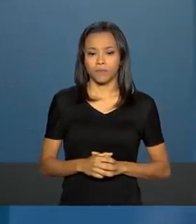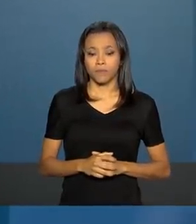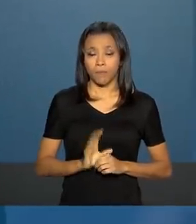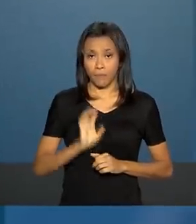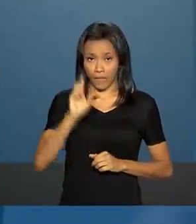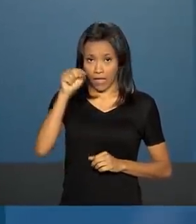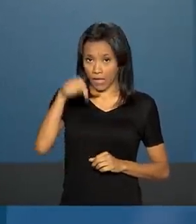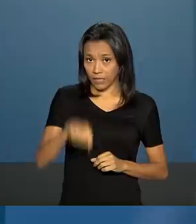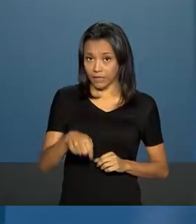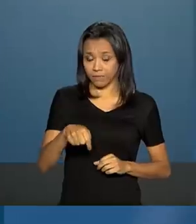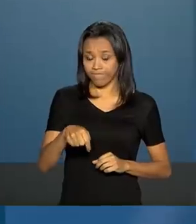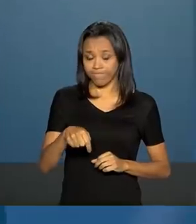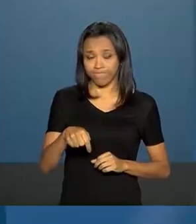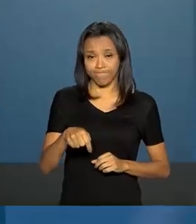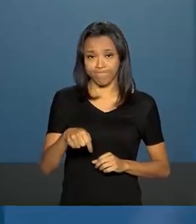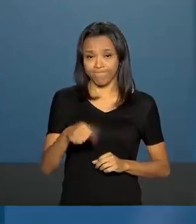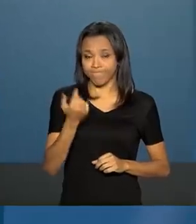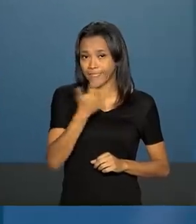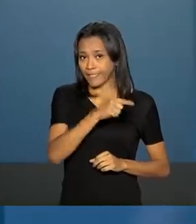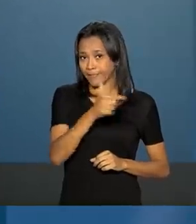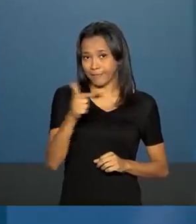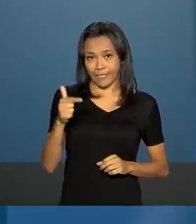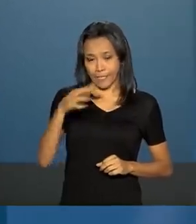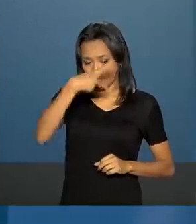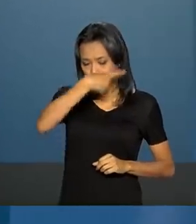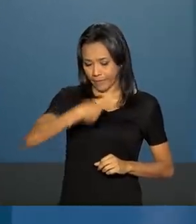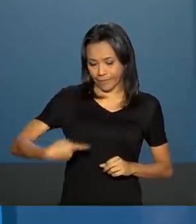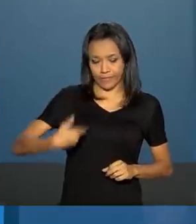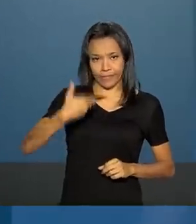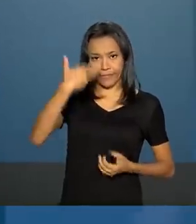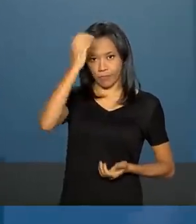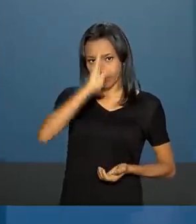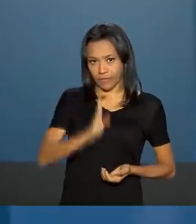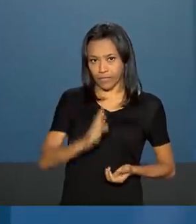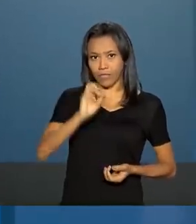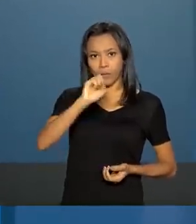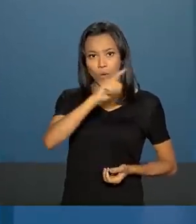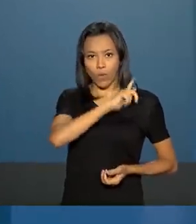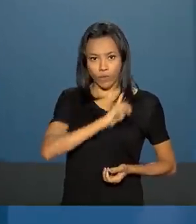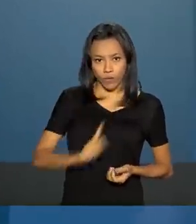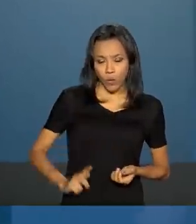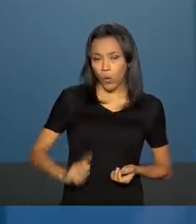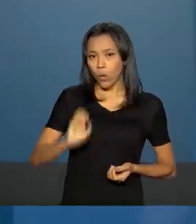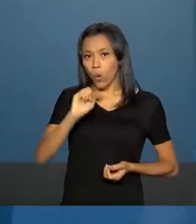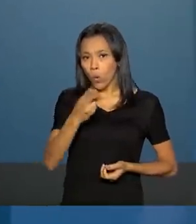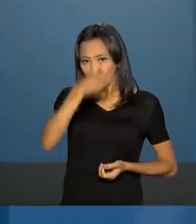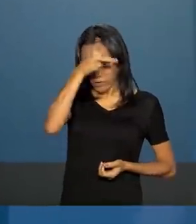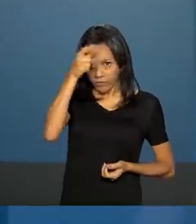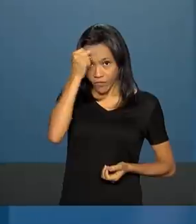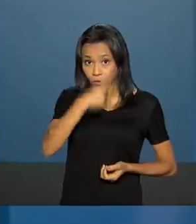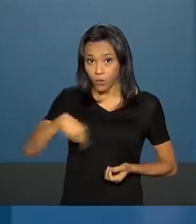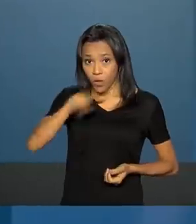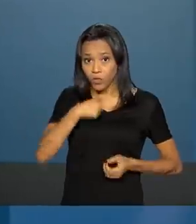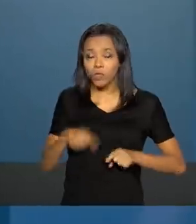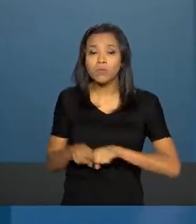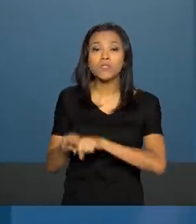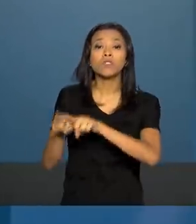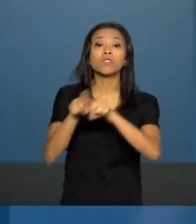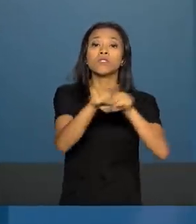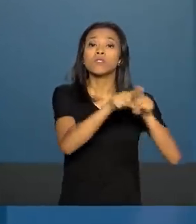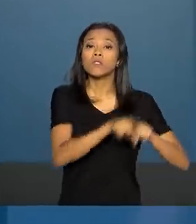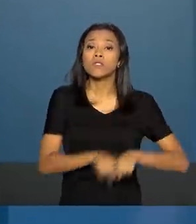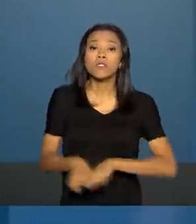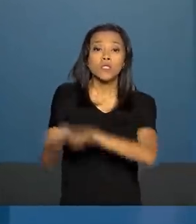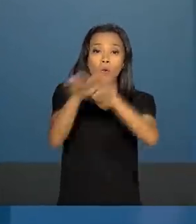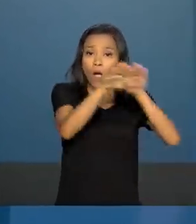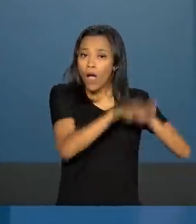Aqui não existe presidente da República, governador ou prefeito. Somos todos iguais na busca